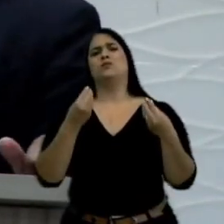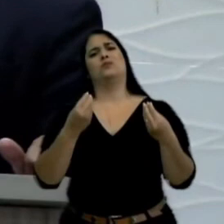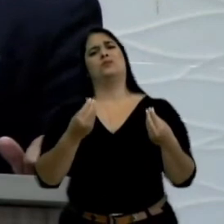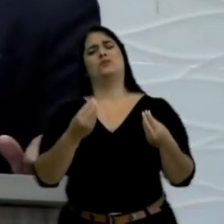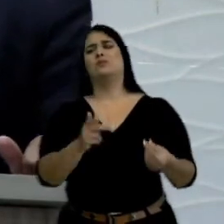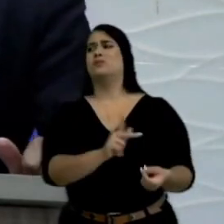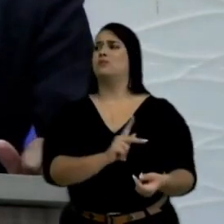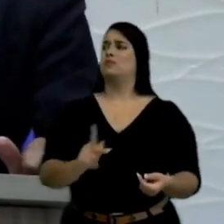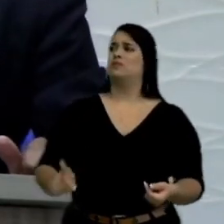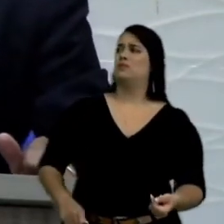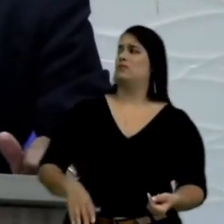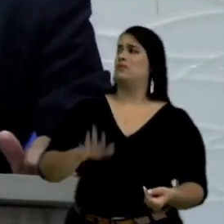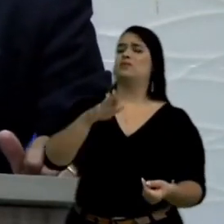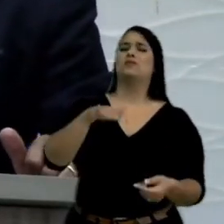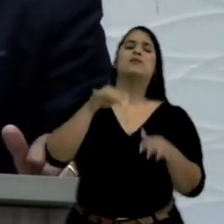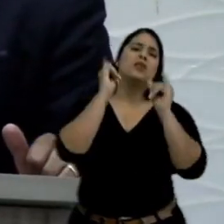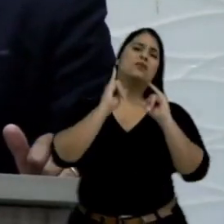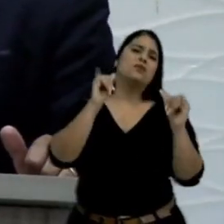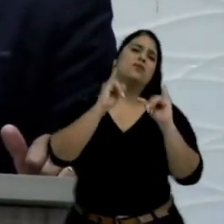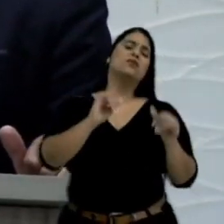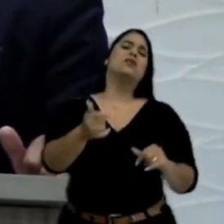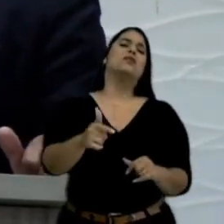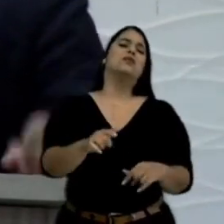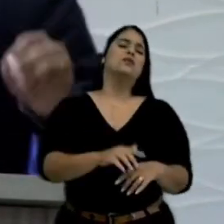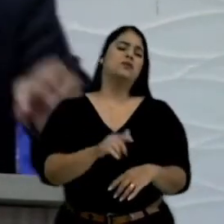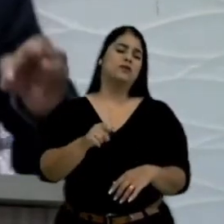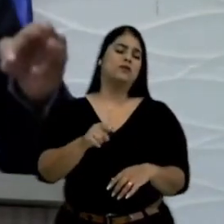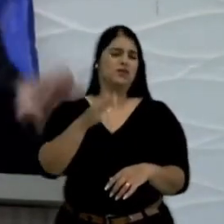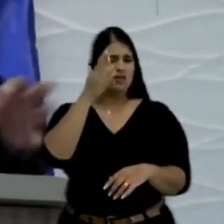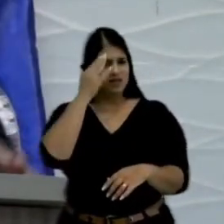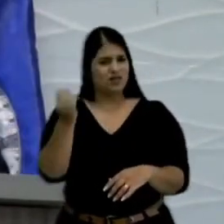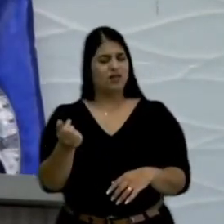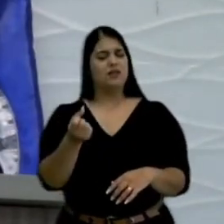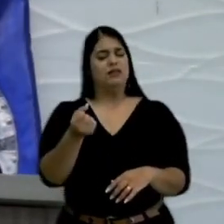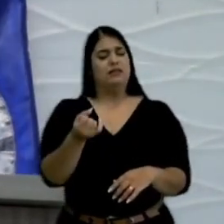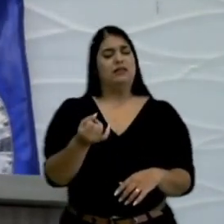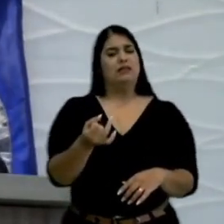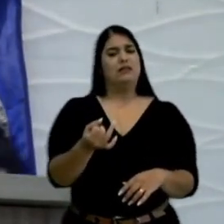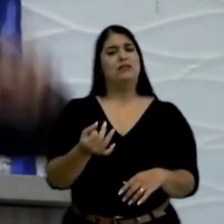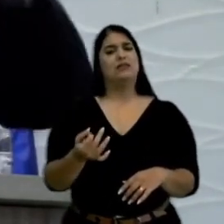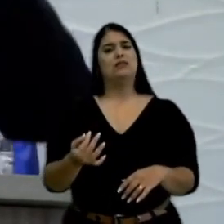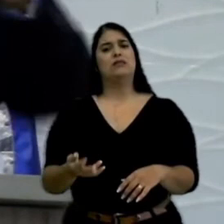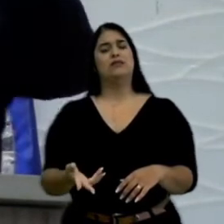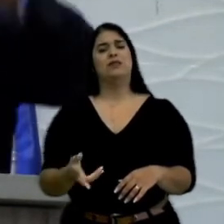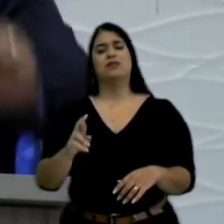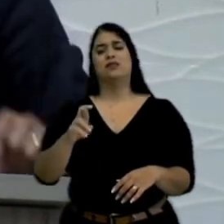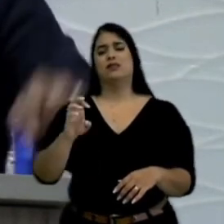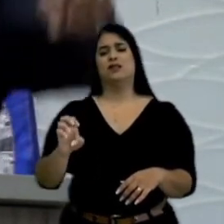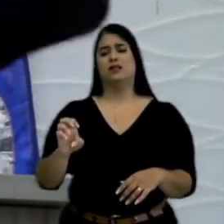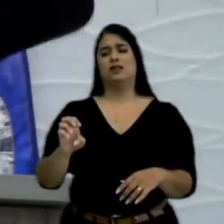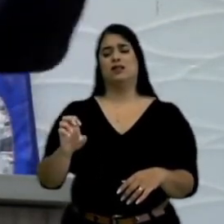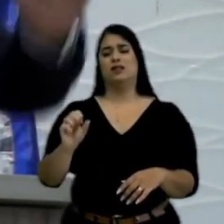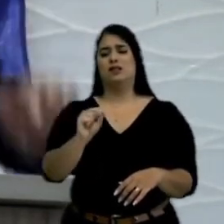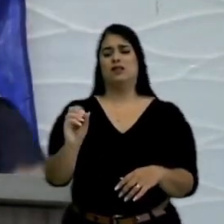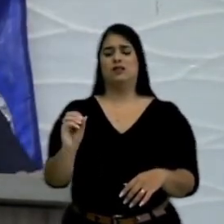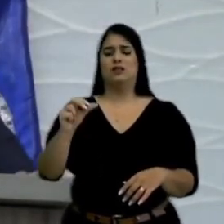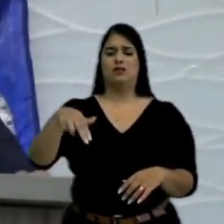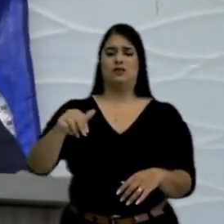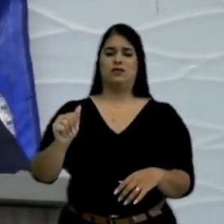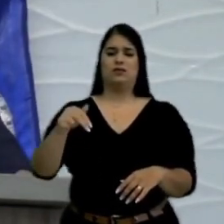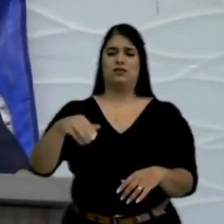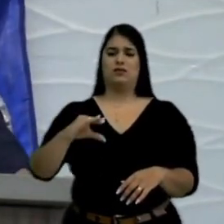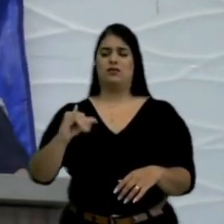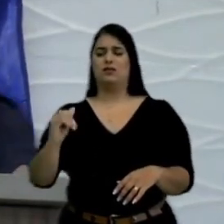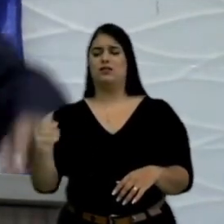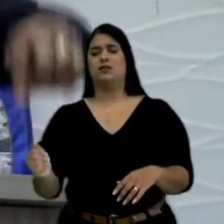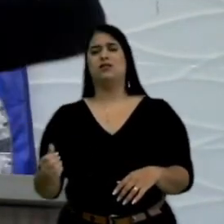Ô, presidente, eu vou lhe dizer outra. Você sabe disso. A quantidade de ressonância, tomografia que São Bento tinha no